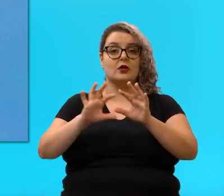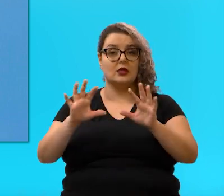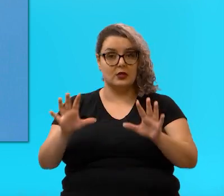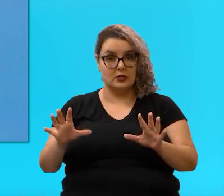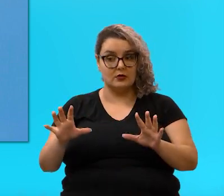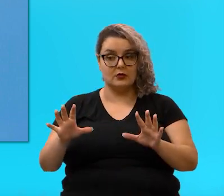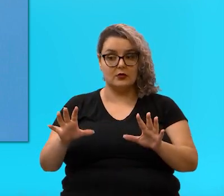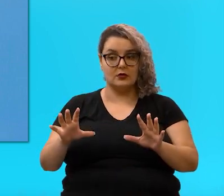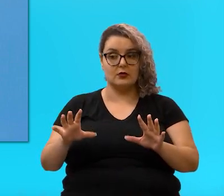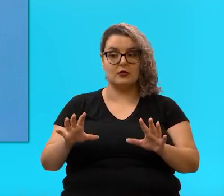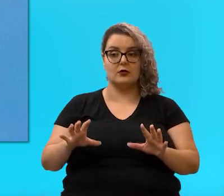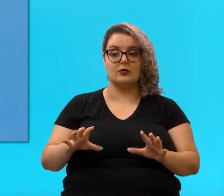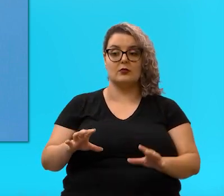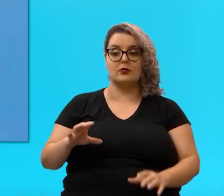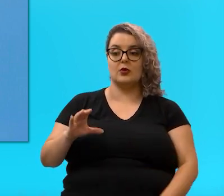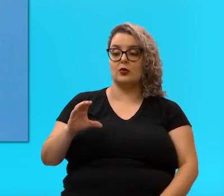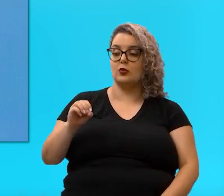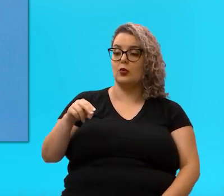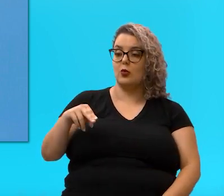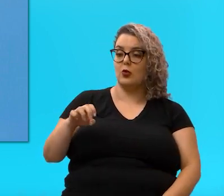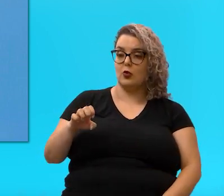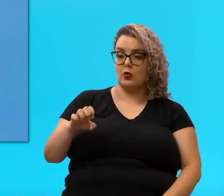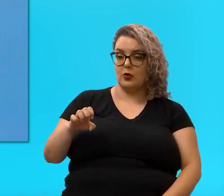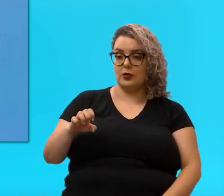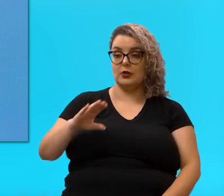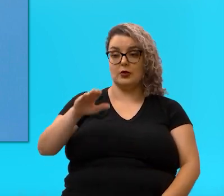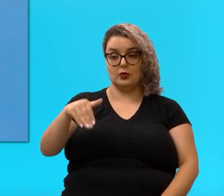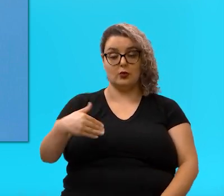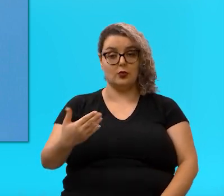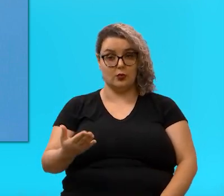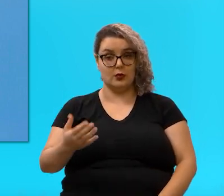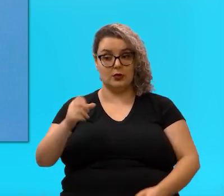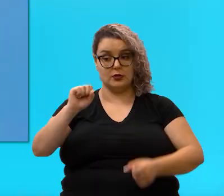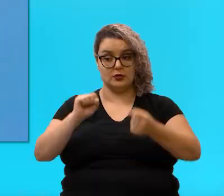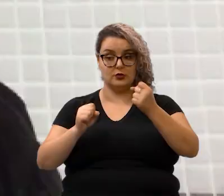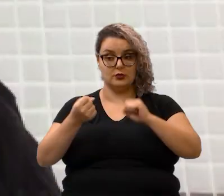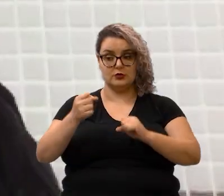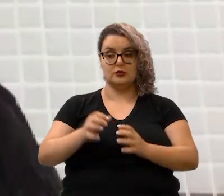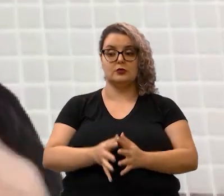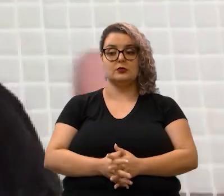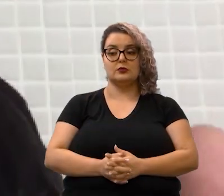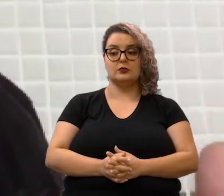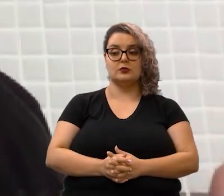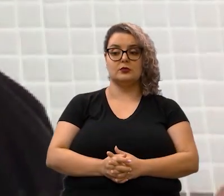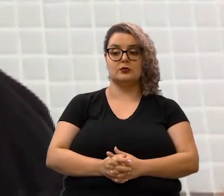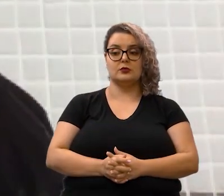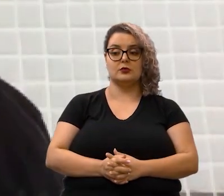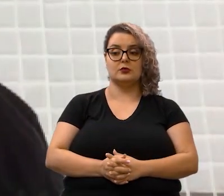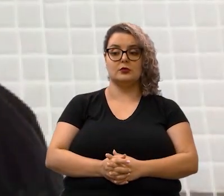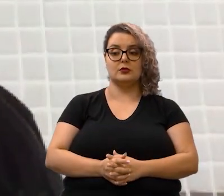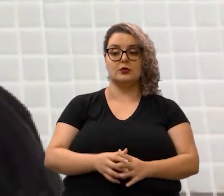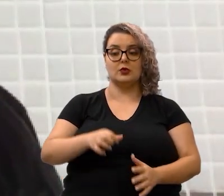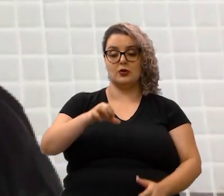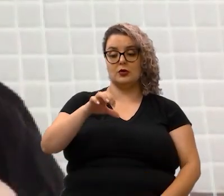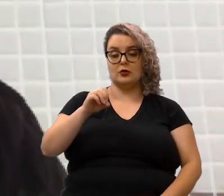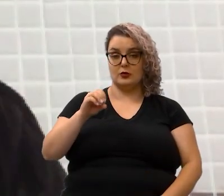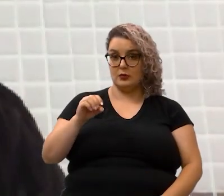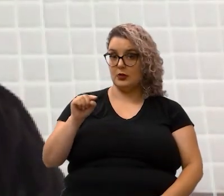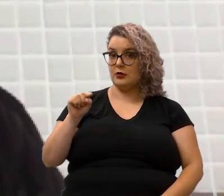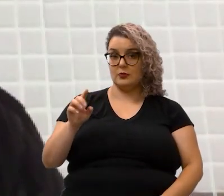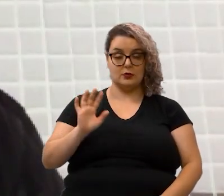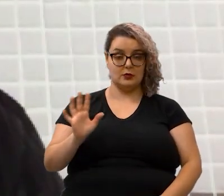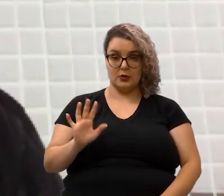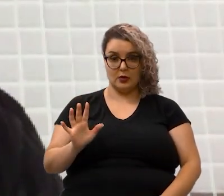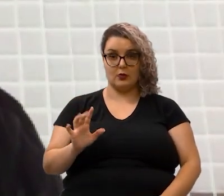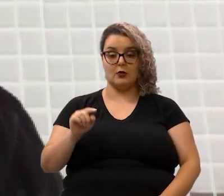liberados pelo cone da prótese. Quando a indústria... isso deu dos 900 mil? Não.